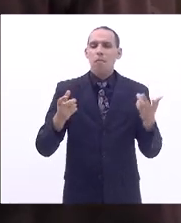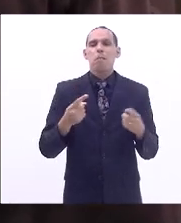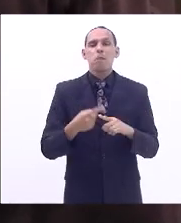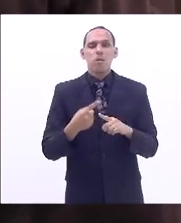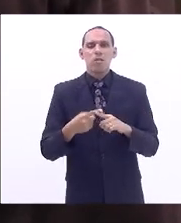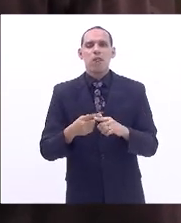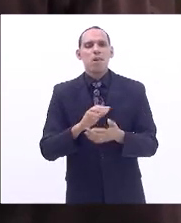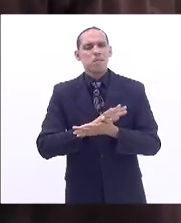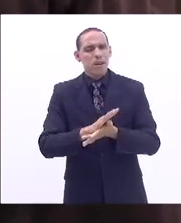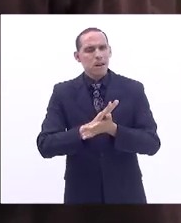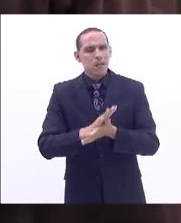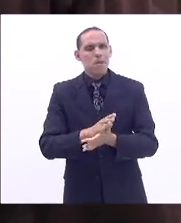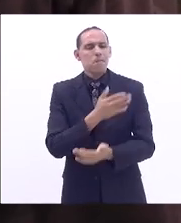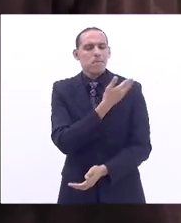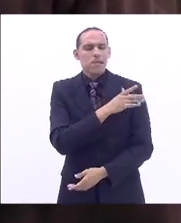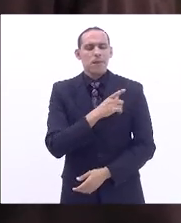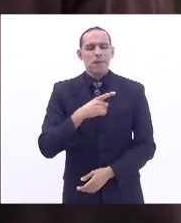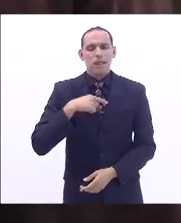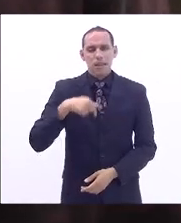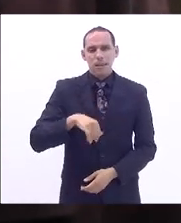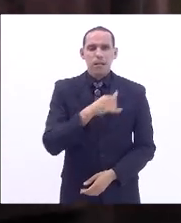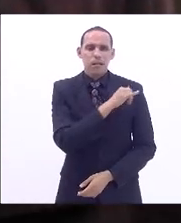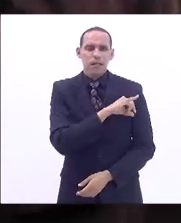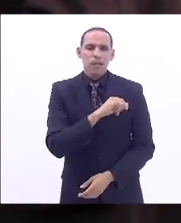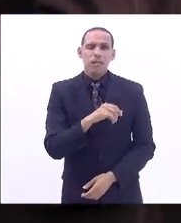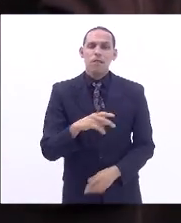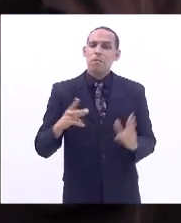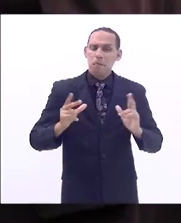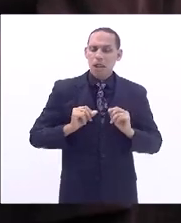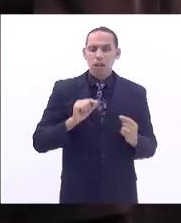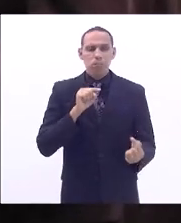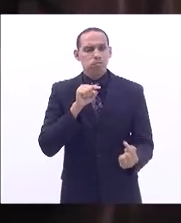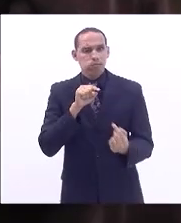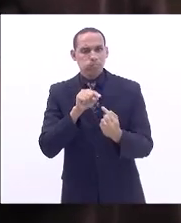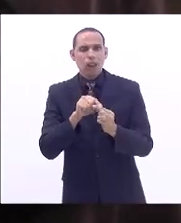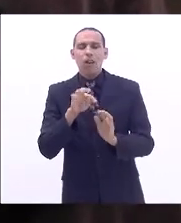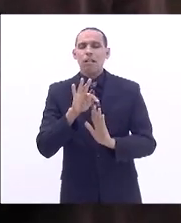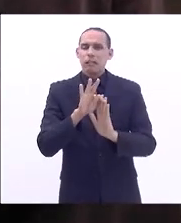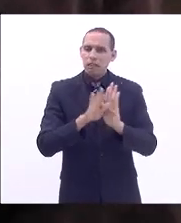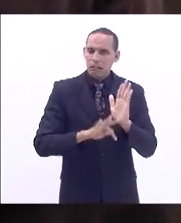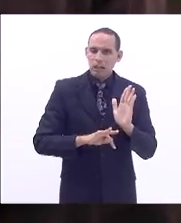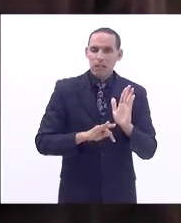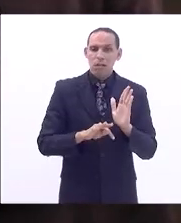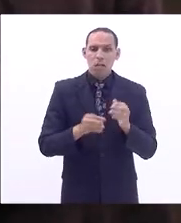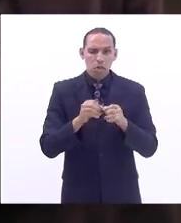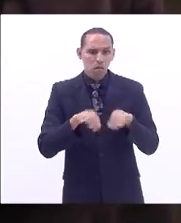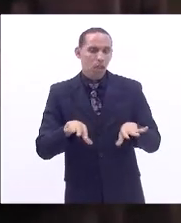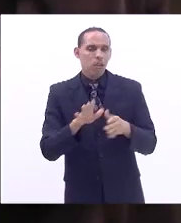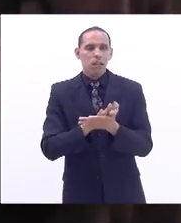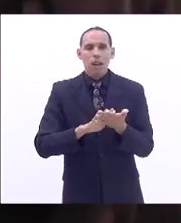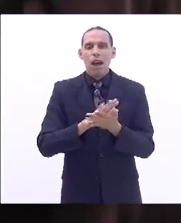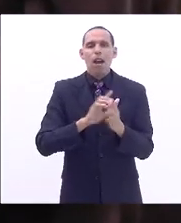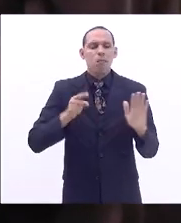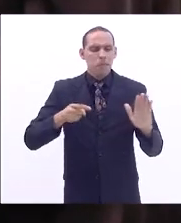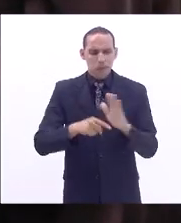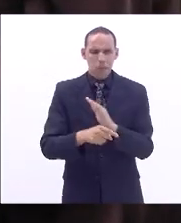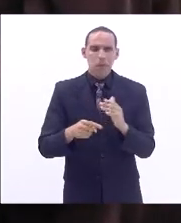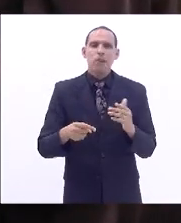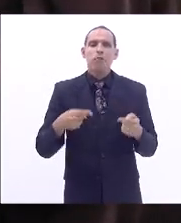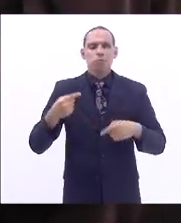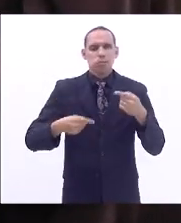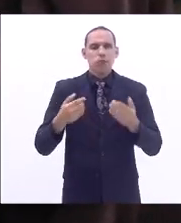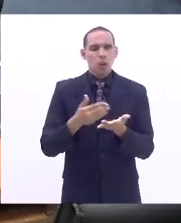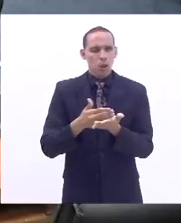aqui no Rio de Janeiro numérico parecer favorável da o texto sem prejuízo à classe o que nós vamos aprofundar A partir dessa difusão que